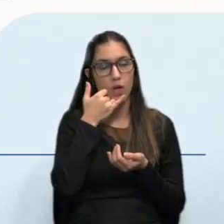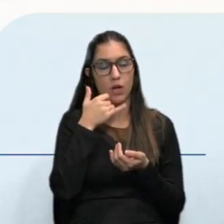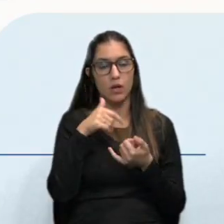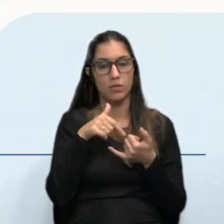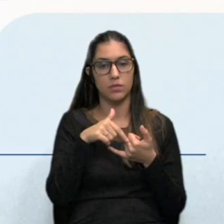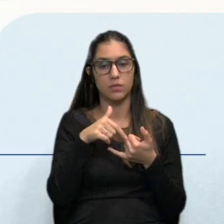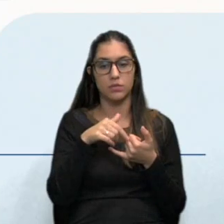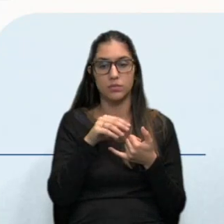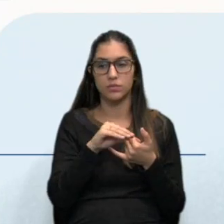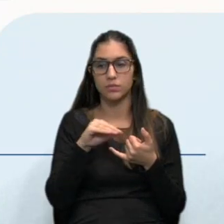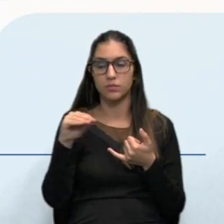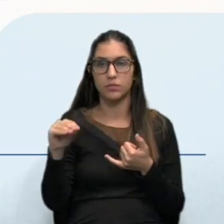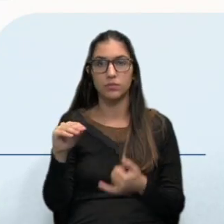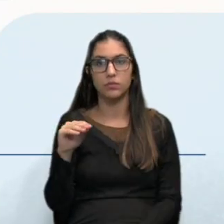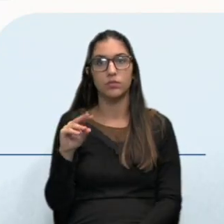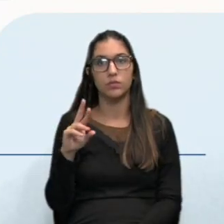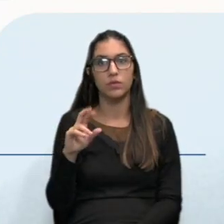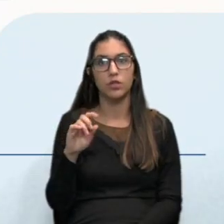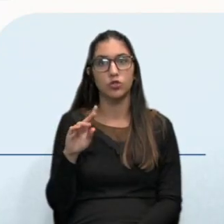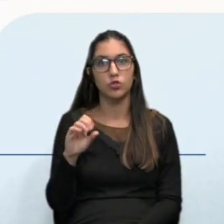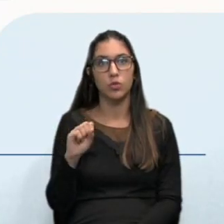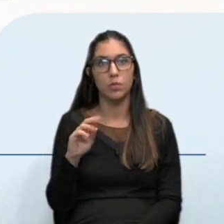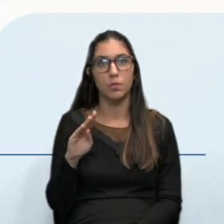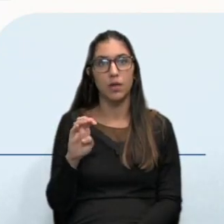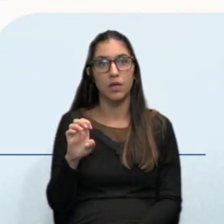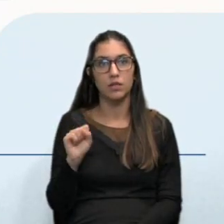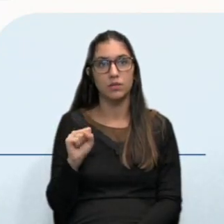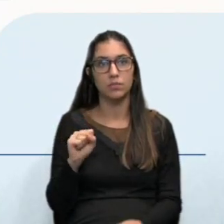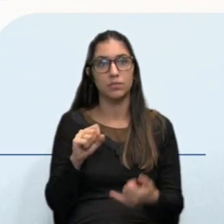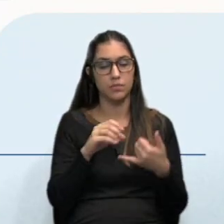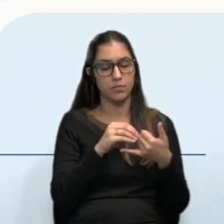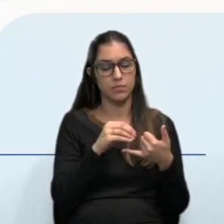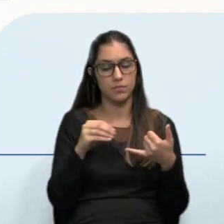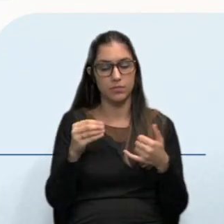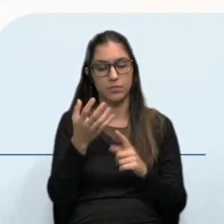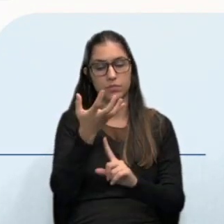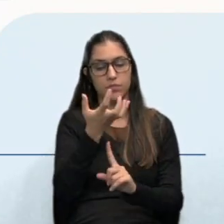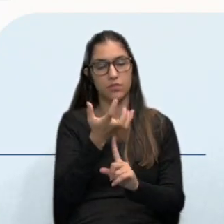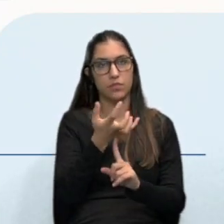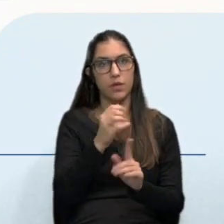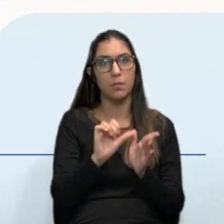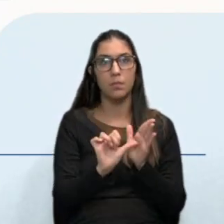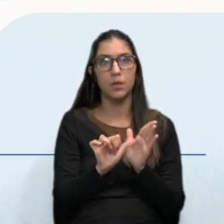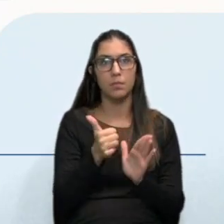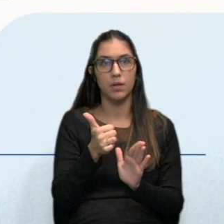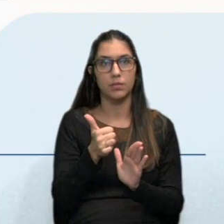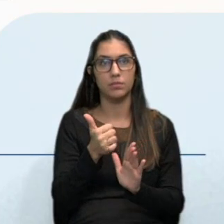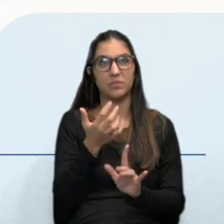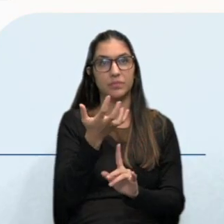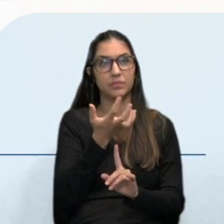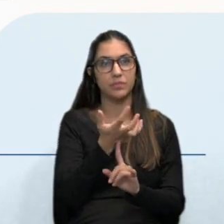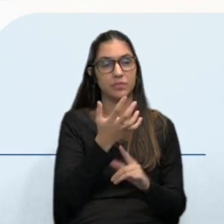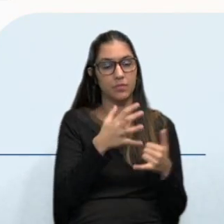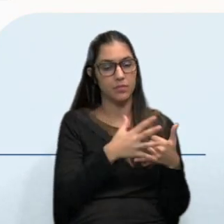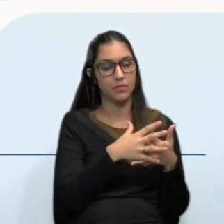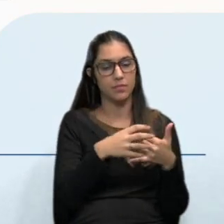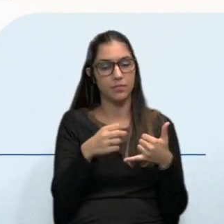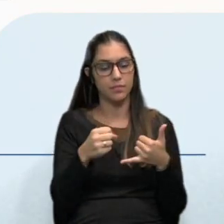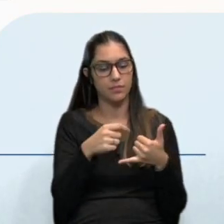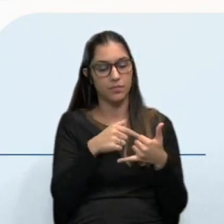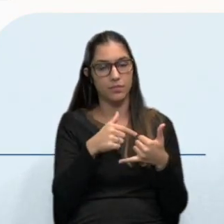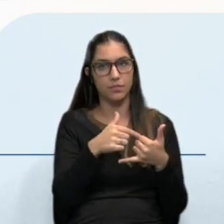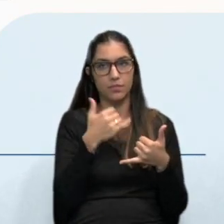móvel, para a estação radiobase. Passou aqui pelo primeiro caminho. da estação móvel para a